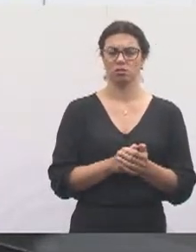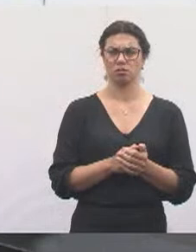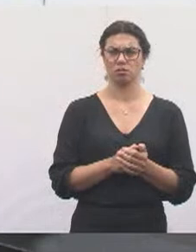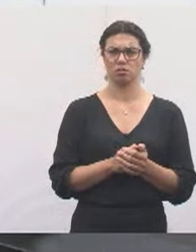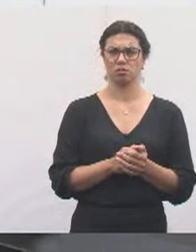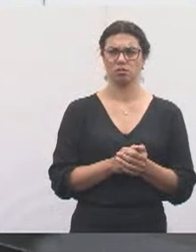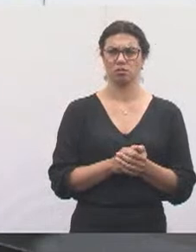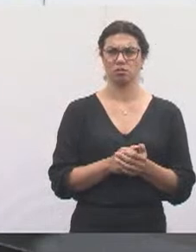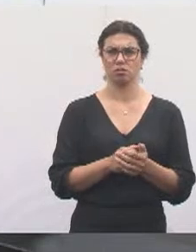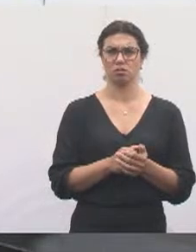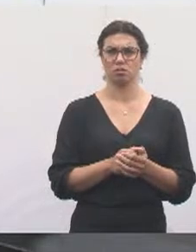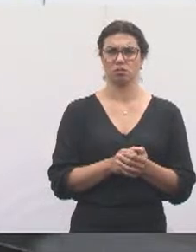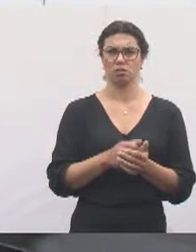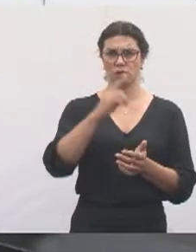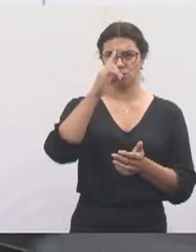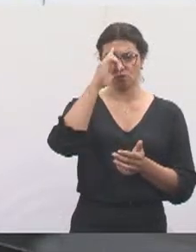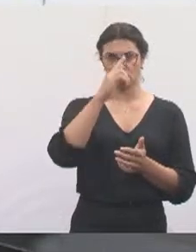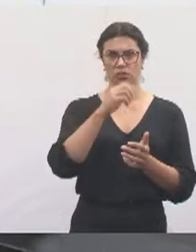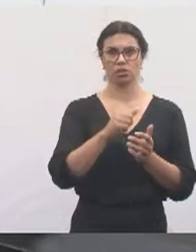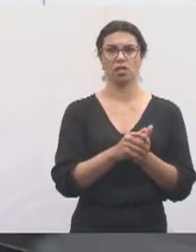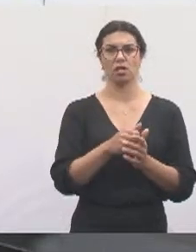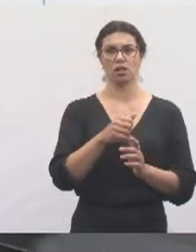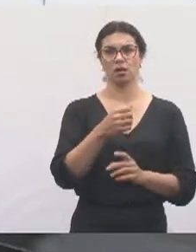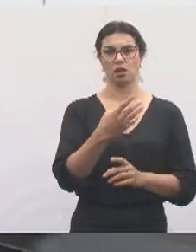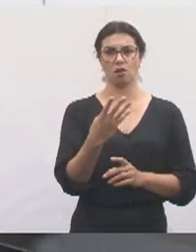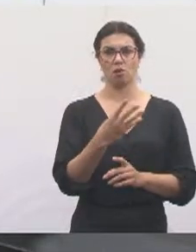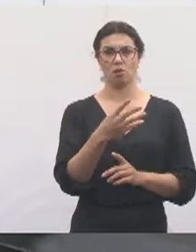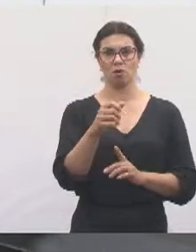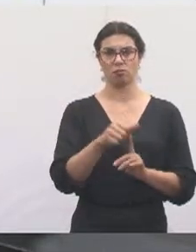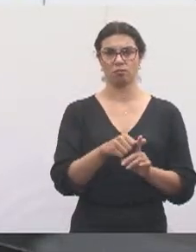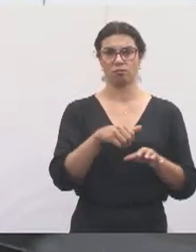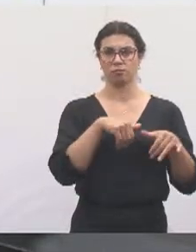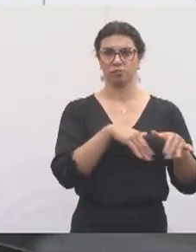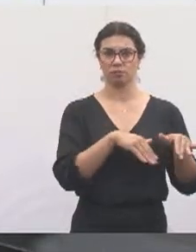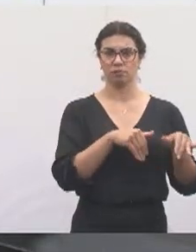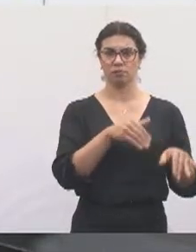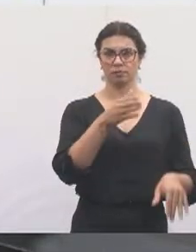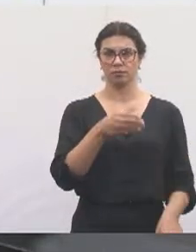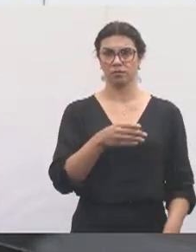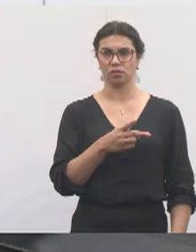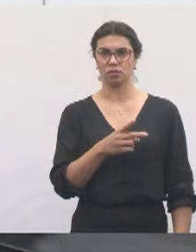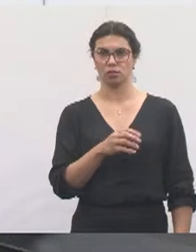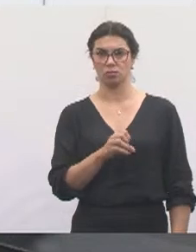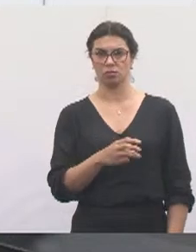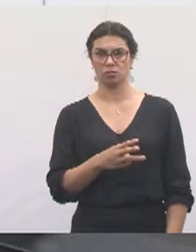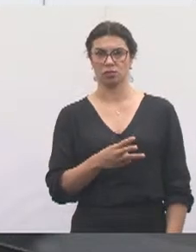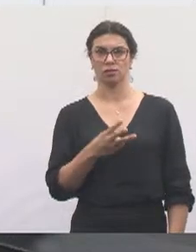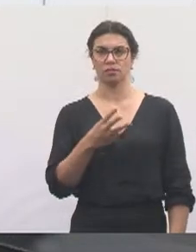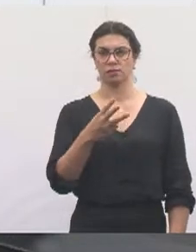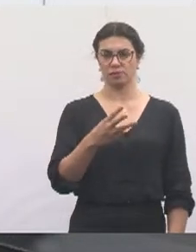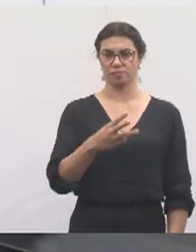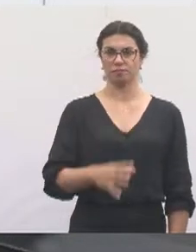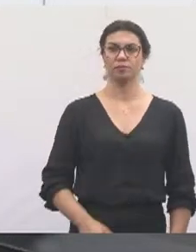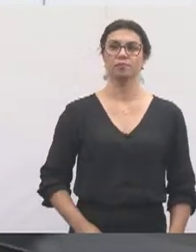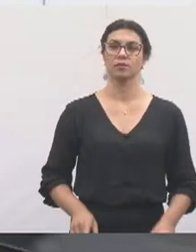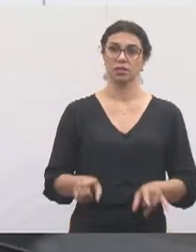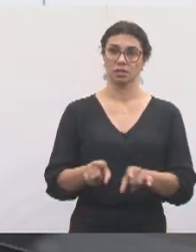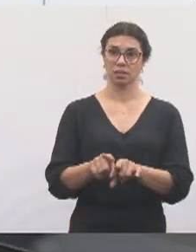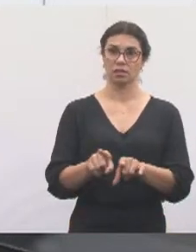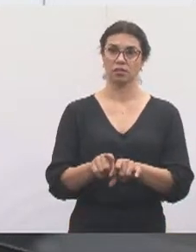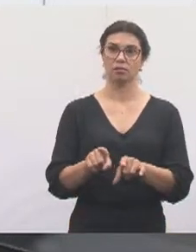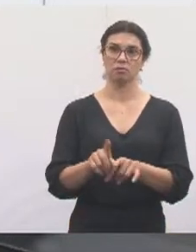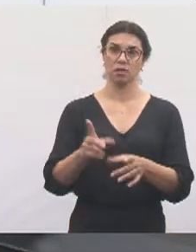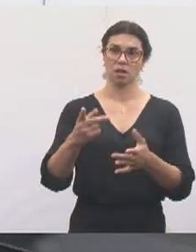término na data de 4/09 2023 foi realizado também dentre desse período